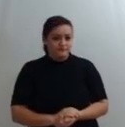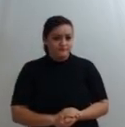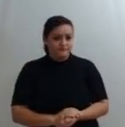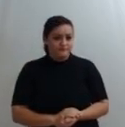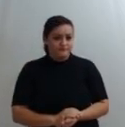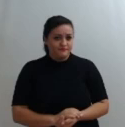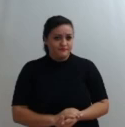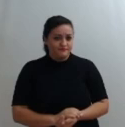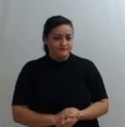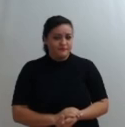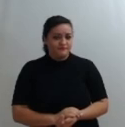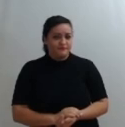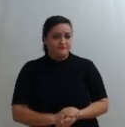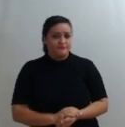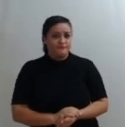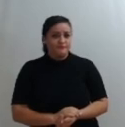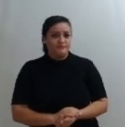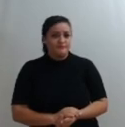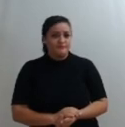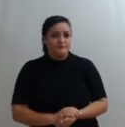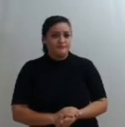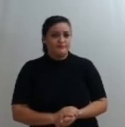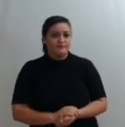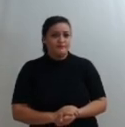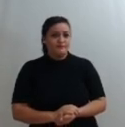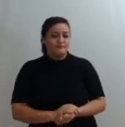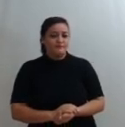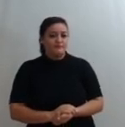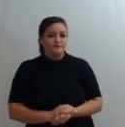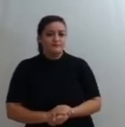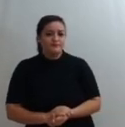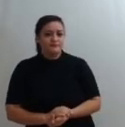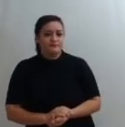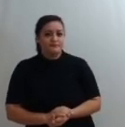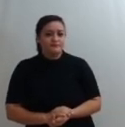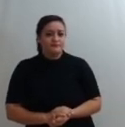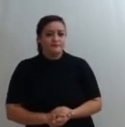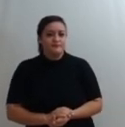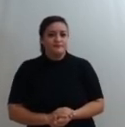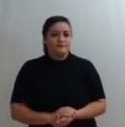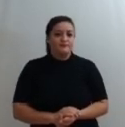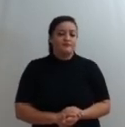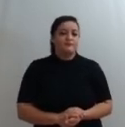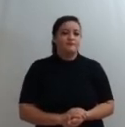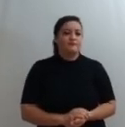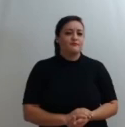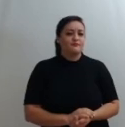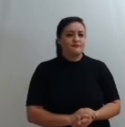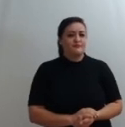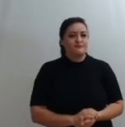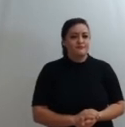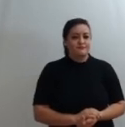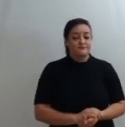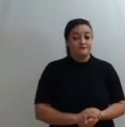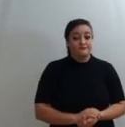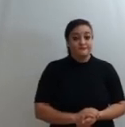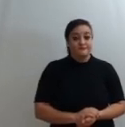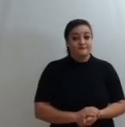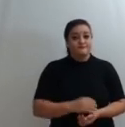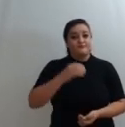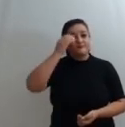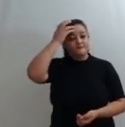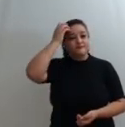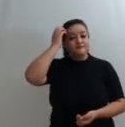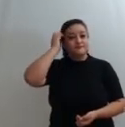Viana e Aloysio César Viana, Sérgio Romani de Matos, que é o perito,